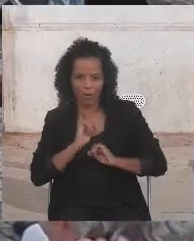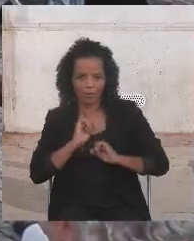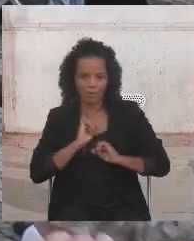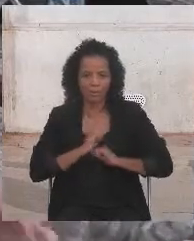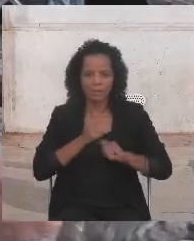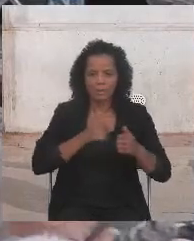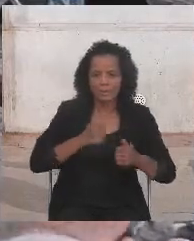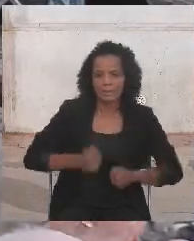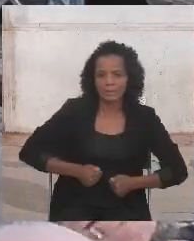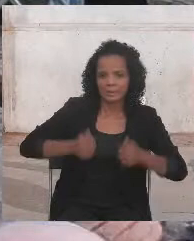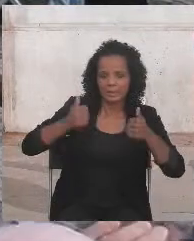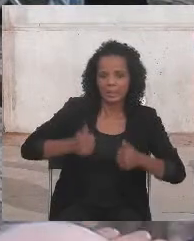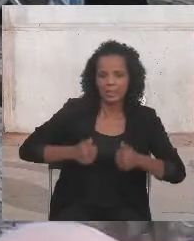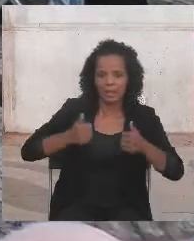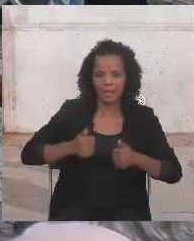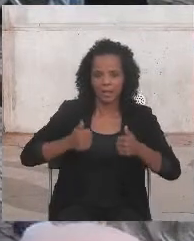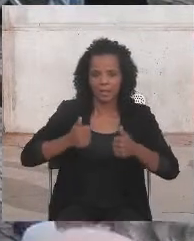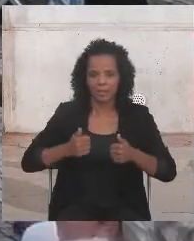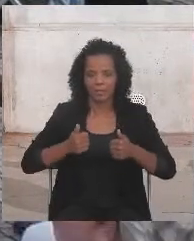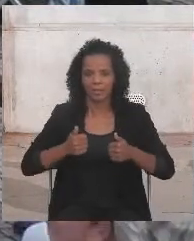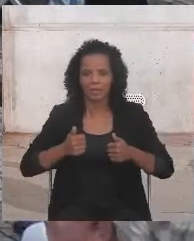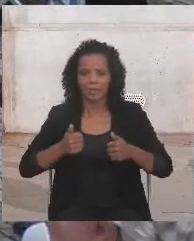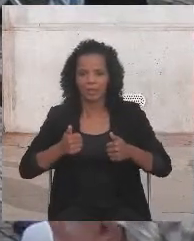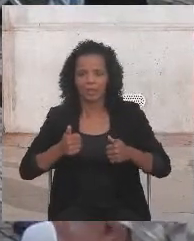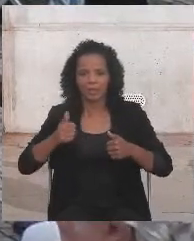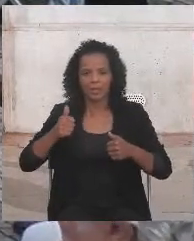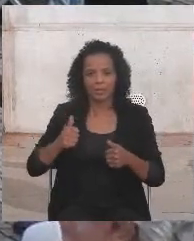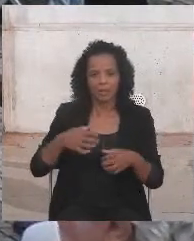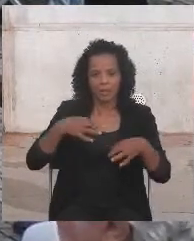cidade a pontos bordada,